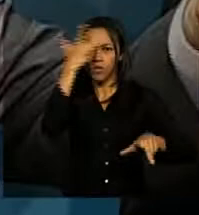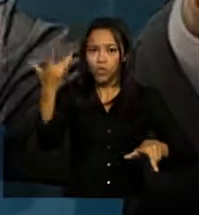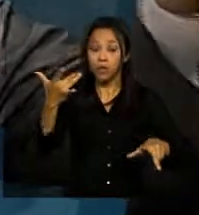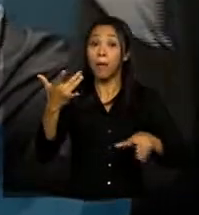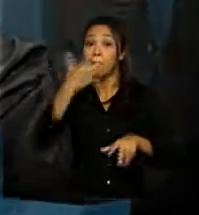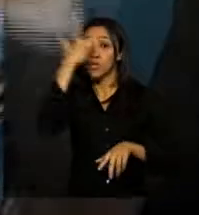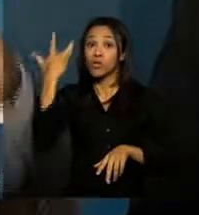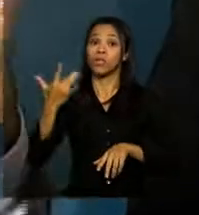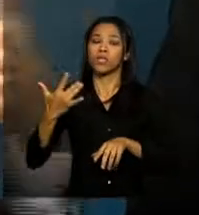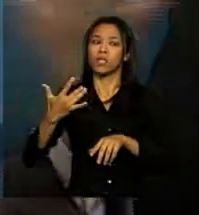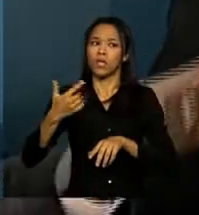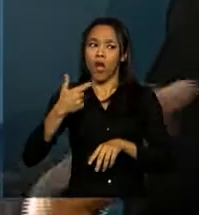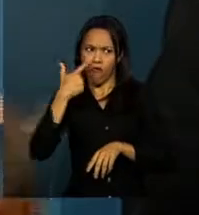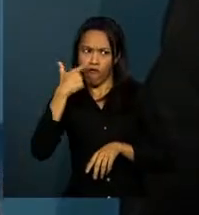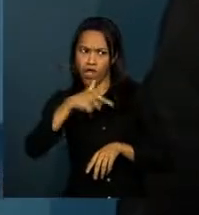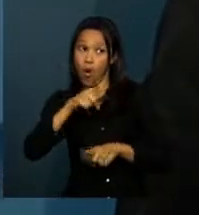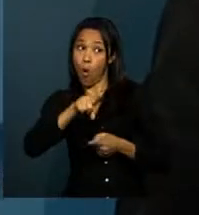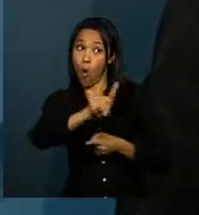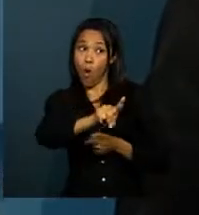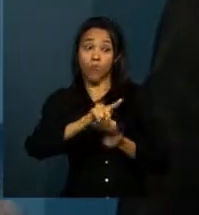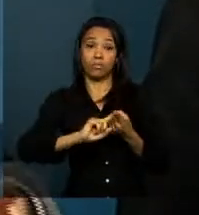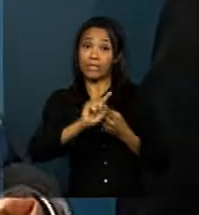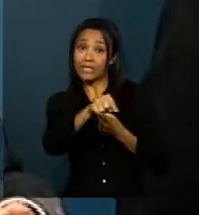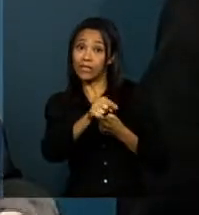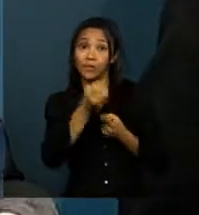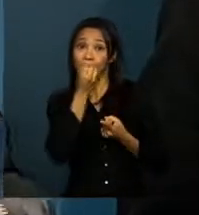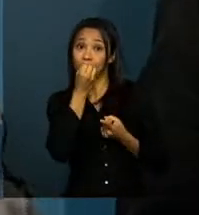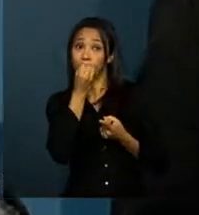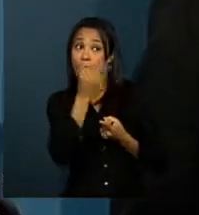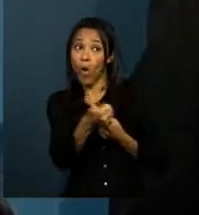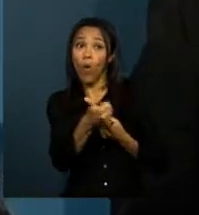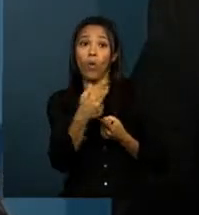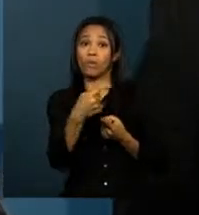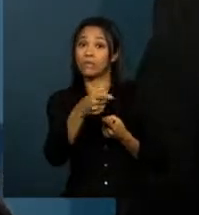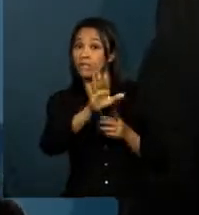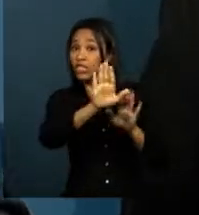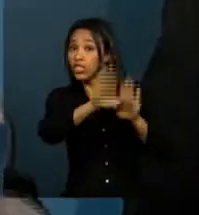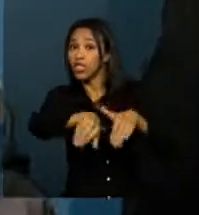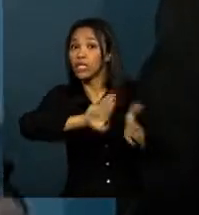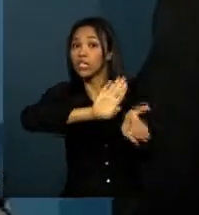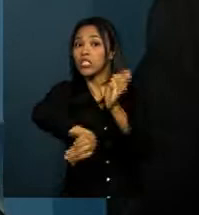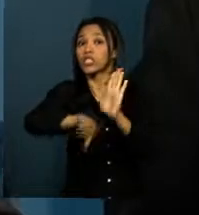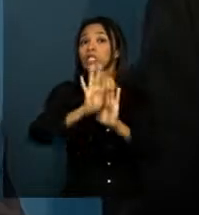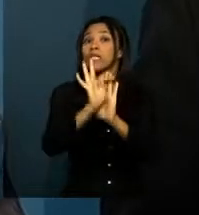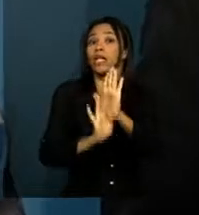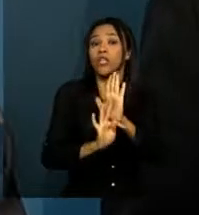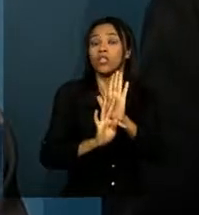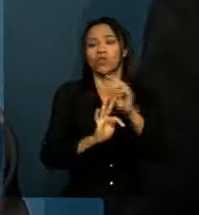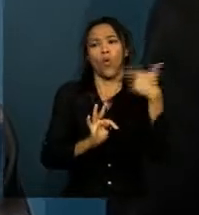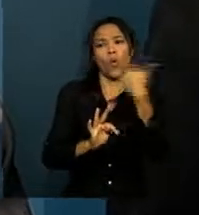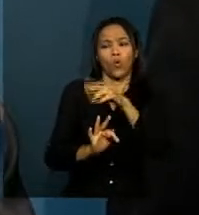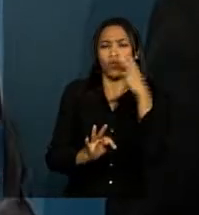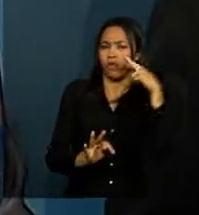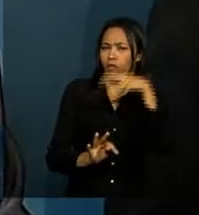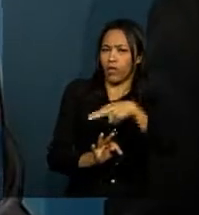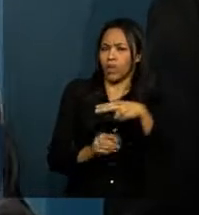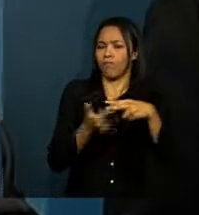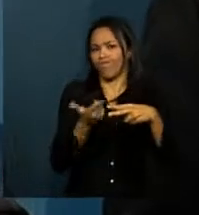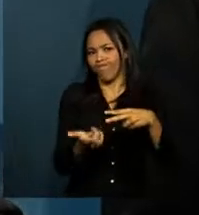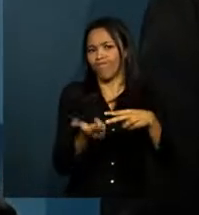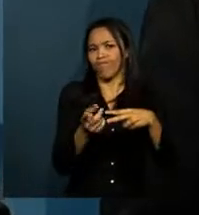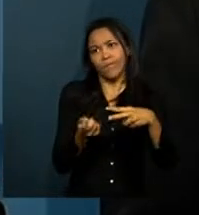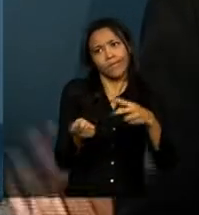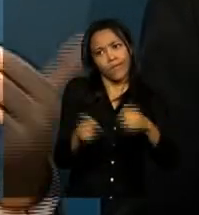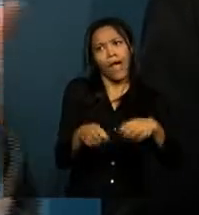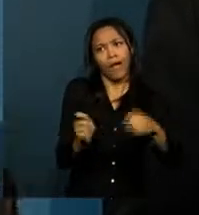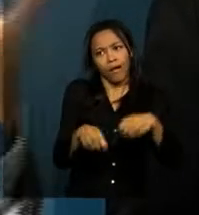propõem, porque acabam percebendo razões que às vezes mostram que não é o melhor a ser proposto, nossa, daquela que percebemos que existem razões que podem